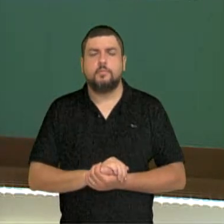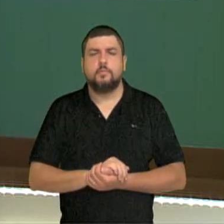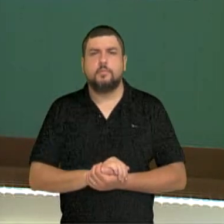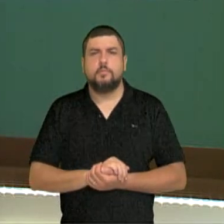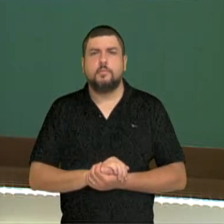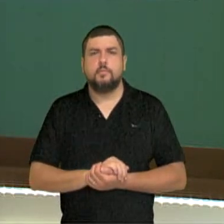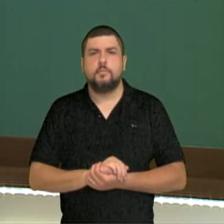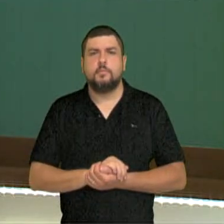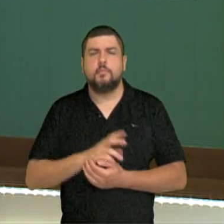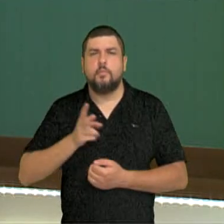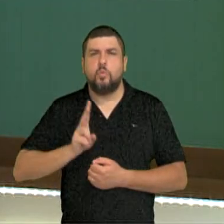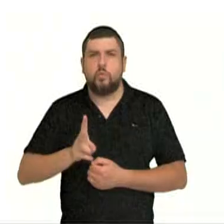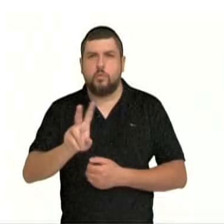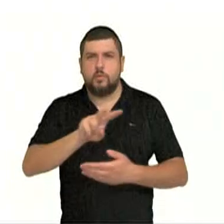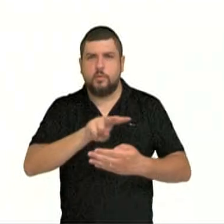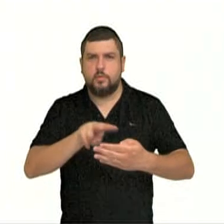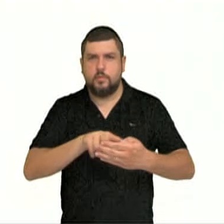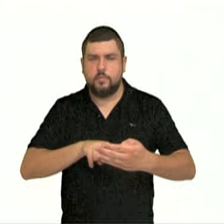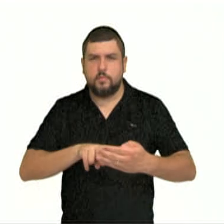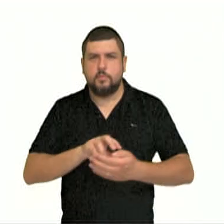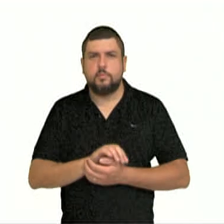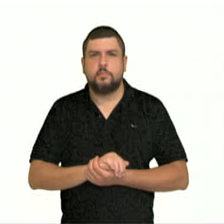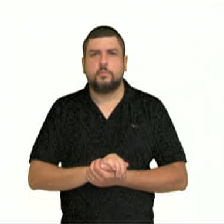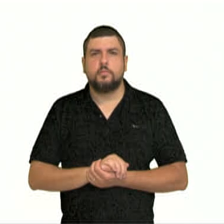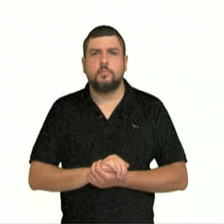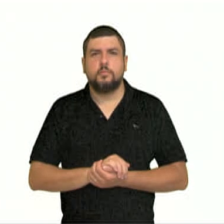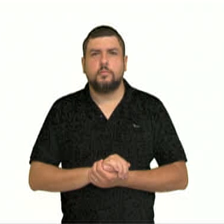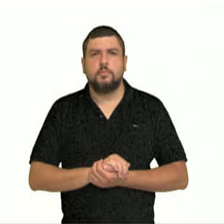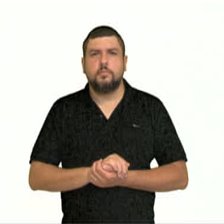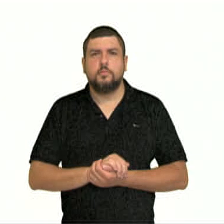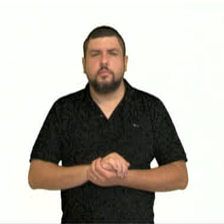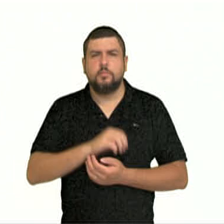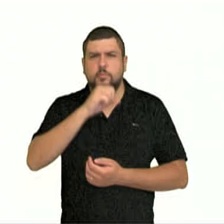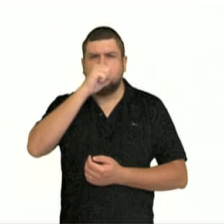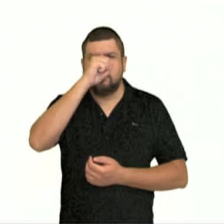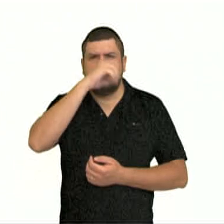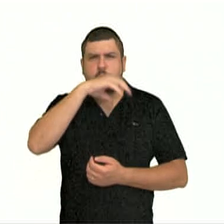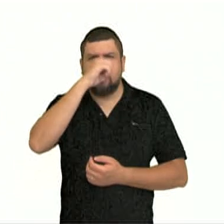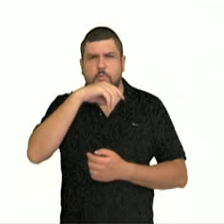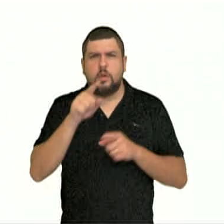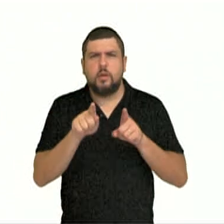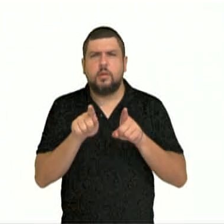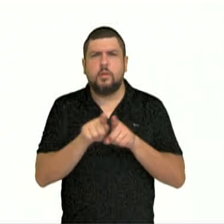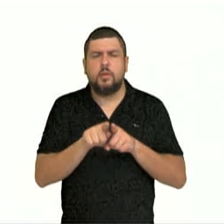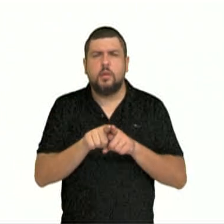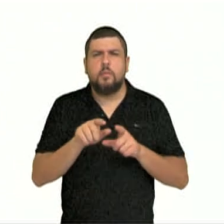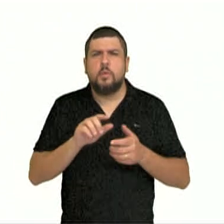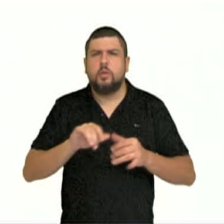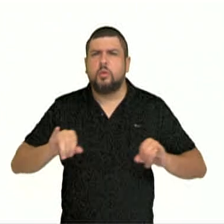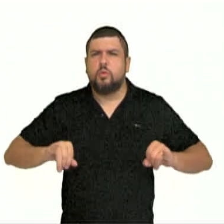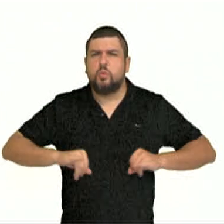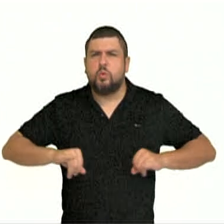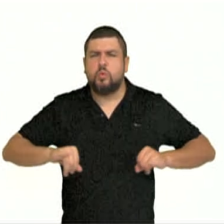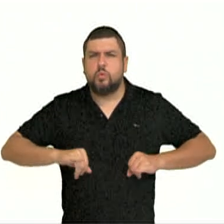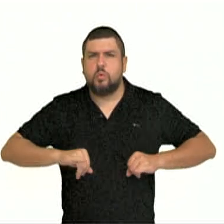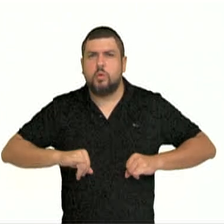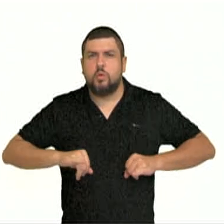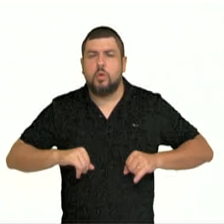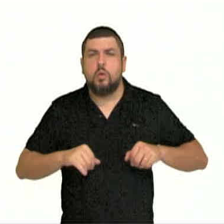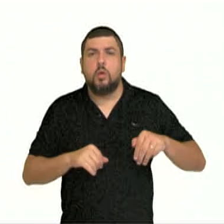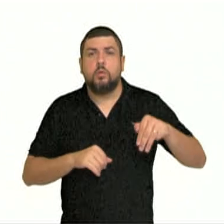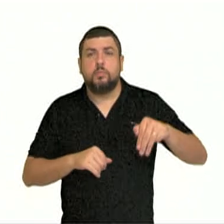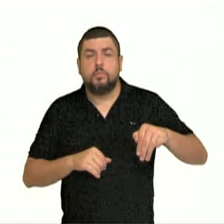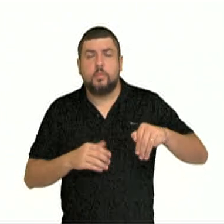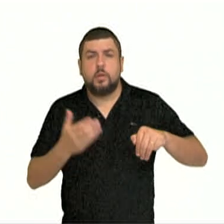Continuando nossa leitura. A crueldade extrema e as condições mais desumanas foi o que Marrouche encontrou nos campos de